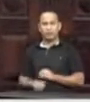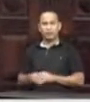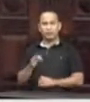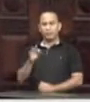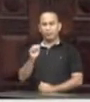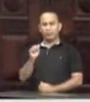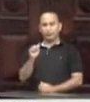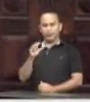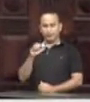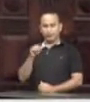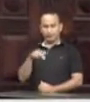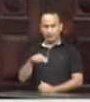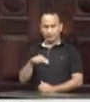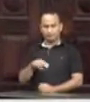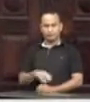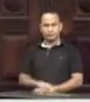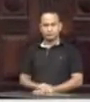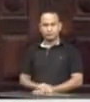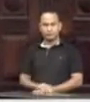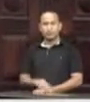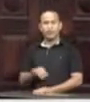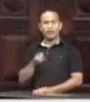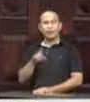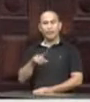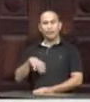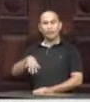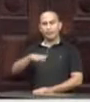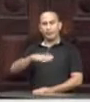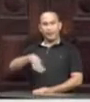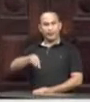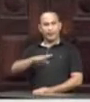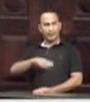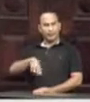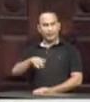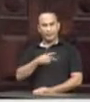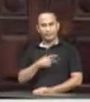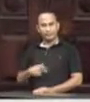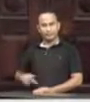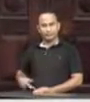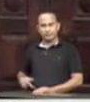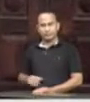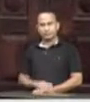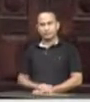FECAM, que é uma área, senhor presidente,